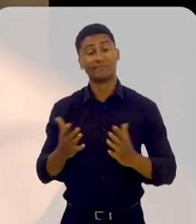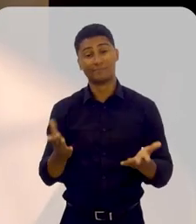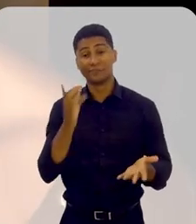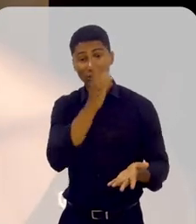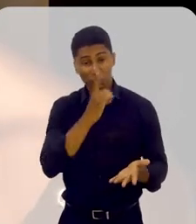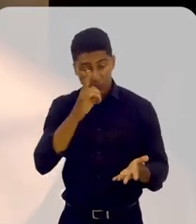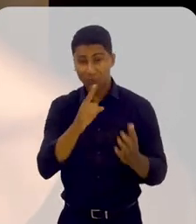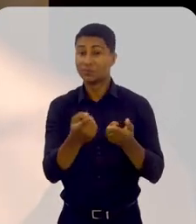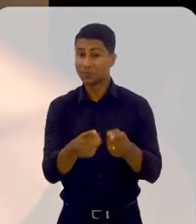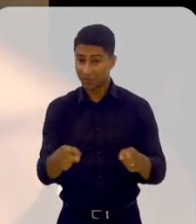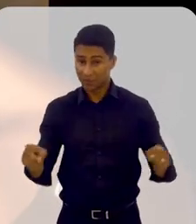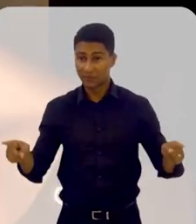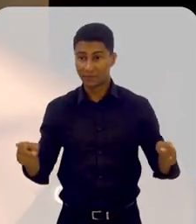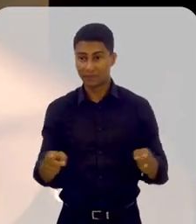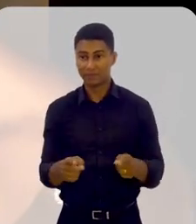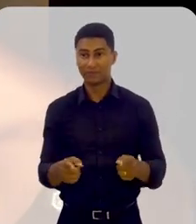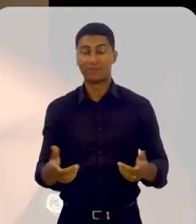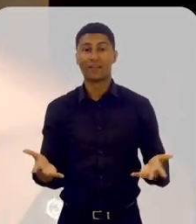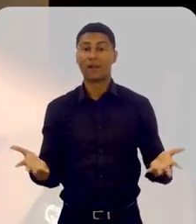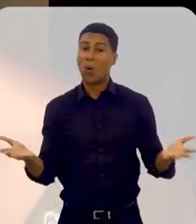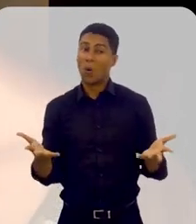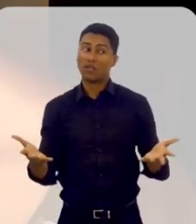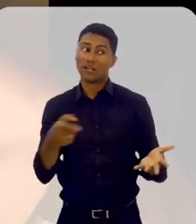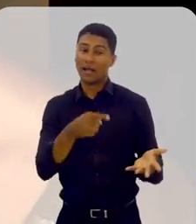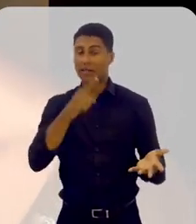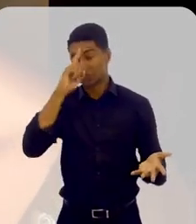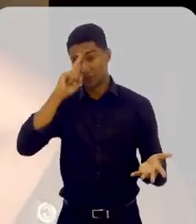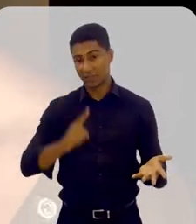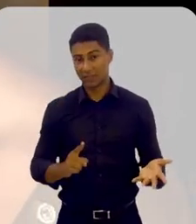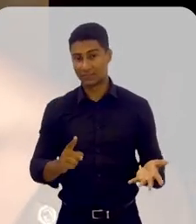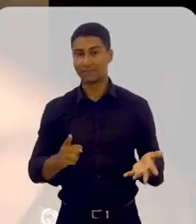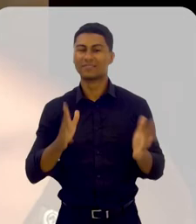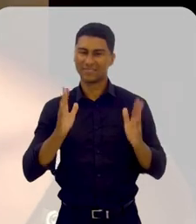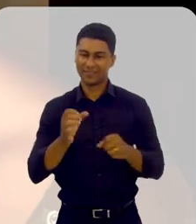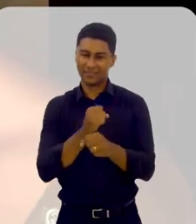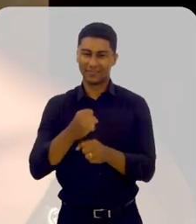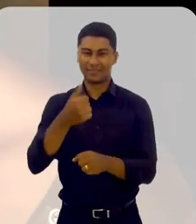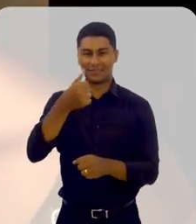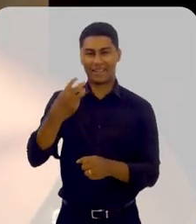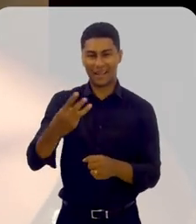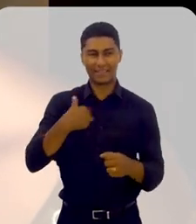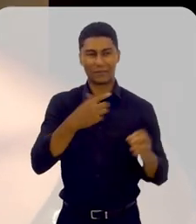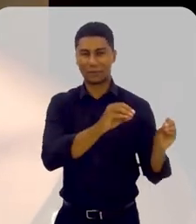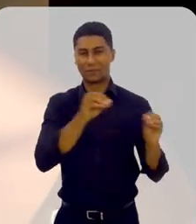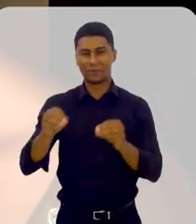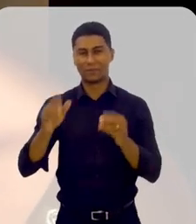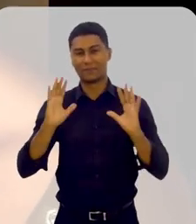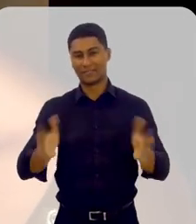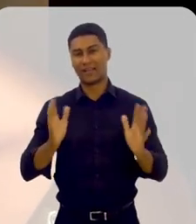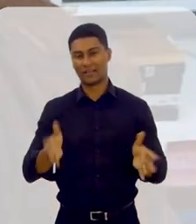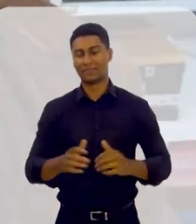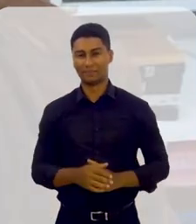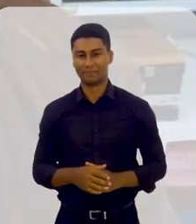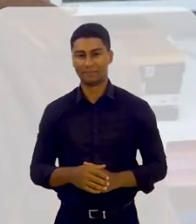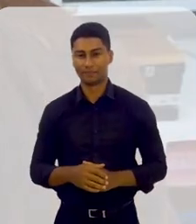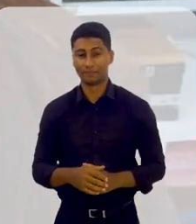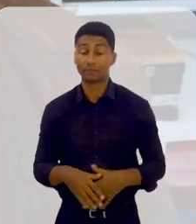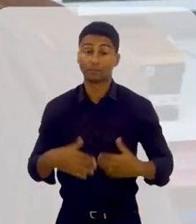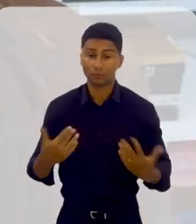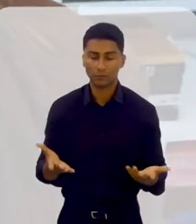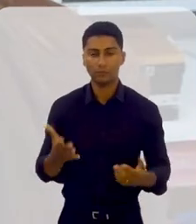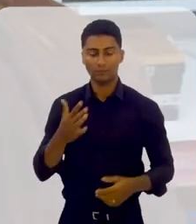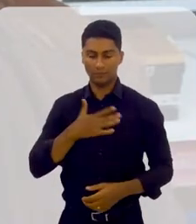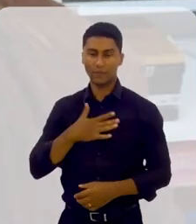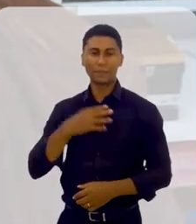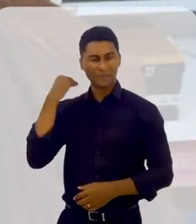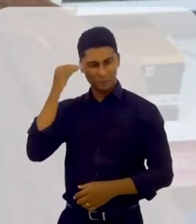come churrasco. Eu não sei como é hoje, tem 13 anos que eu não moro mais em Porto Alegre, mas é uma hora de infância, de tradição, é isso. A